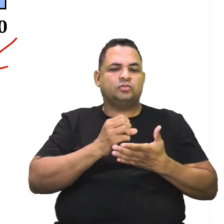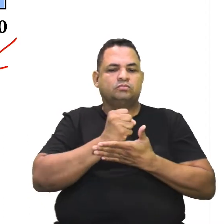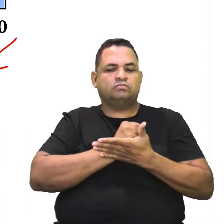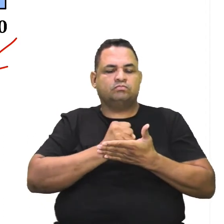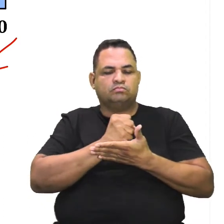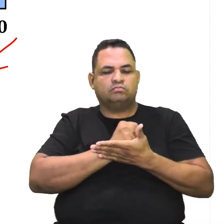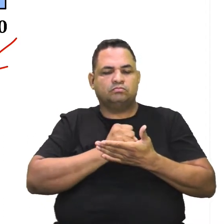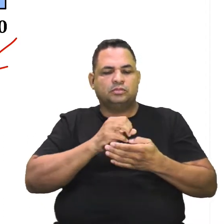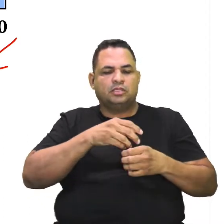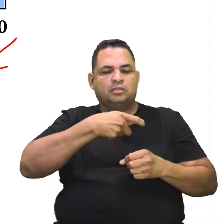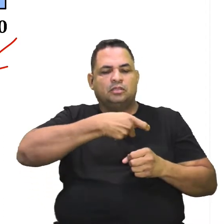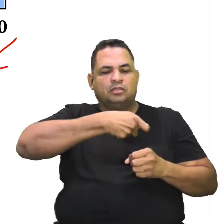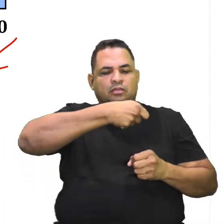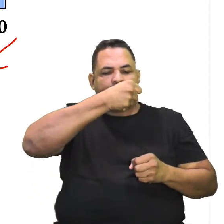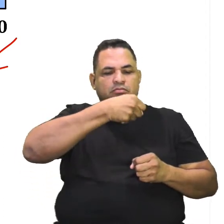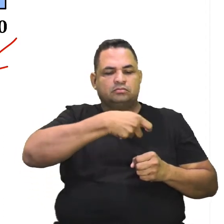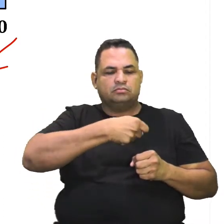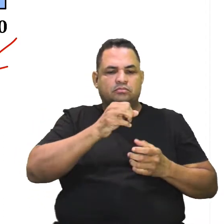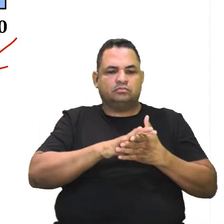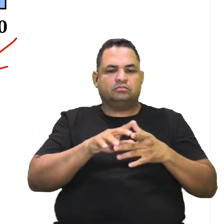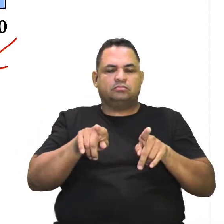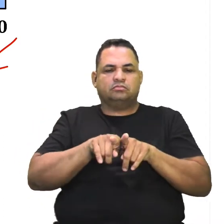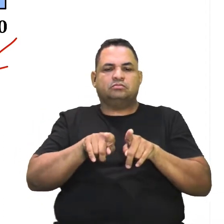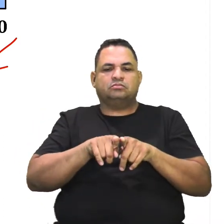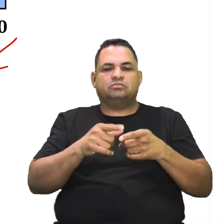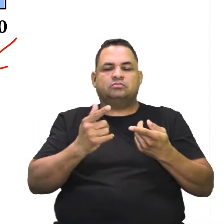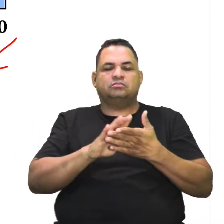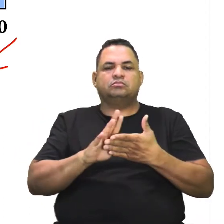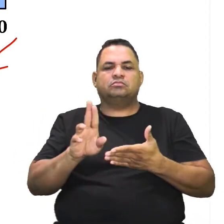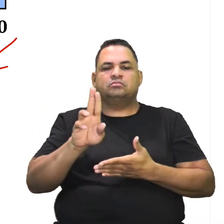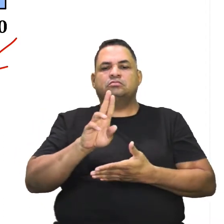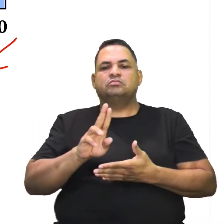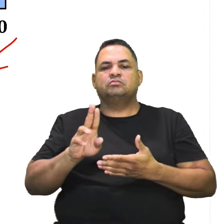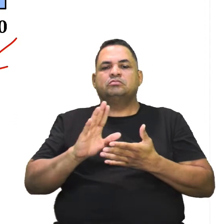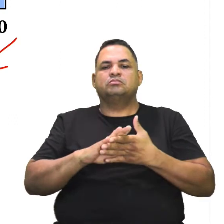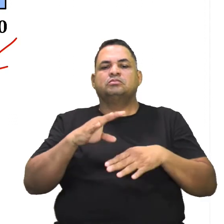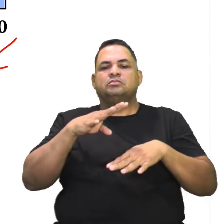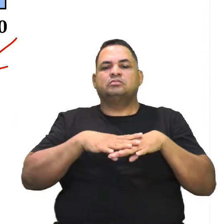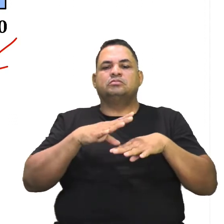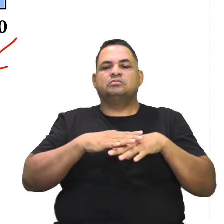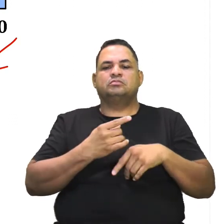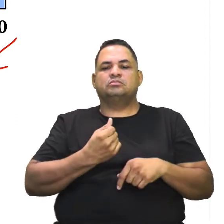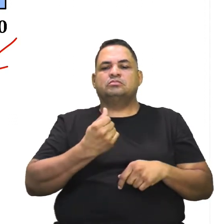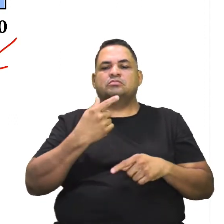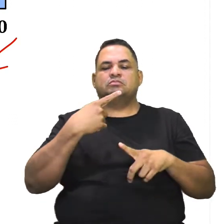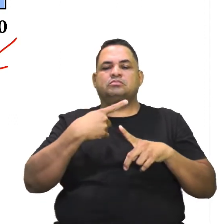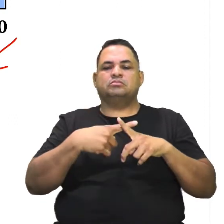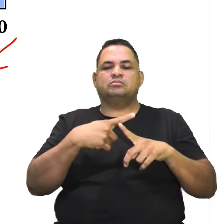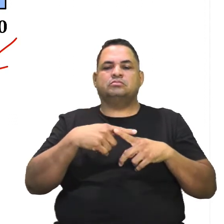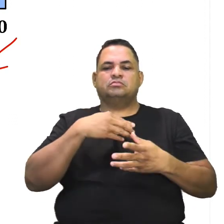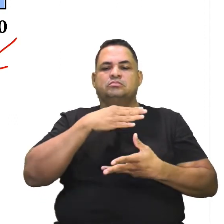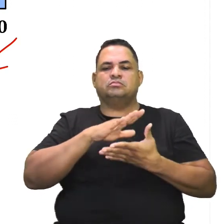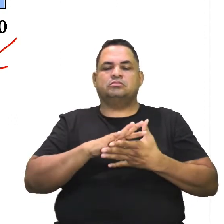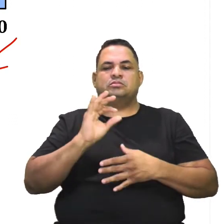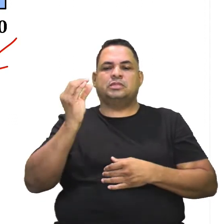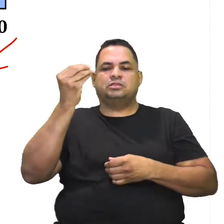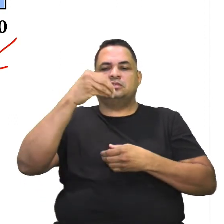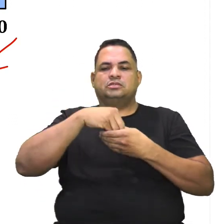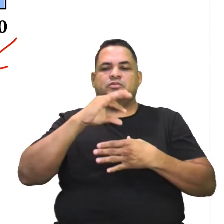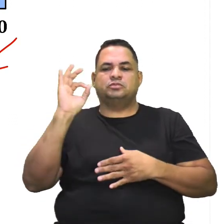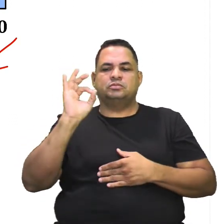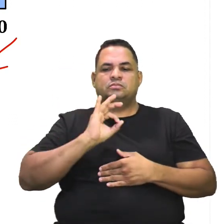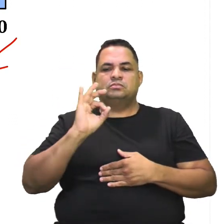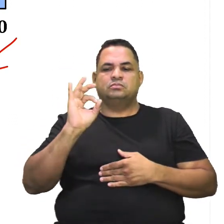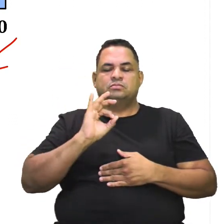medicação aí, né, sendo aplicado, a gente também consegue aplicar a nossa matemática financeira, porque envolve